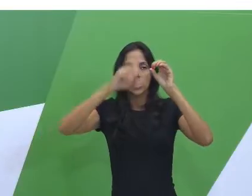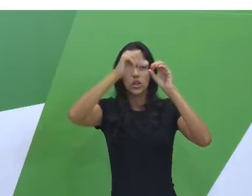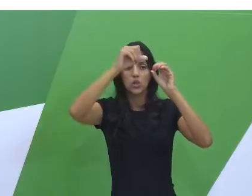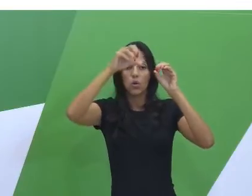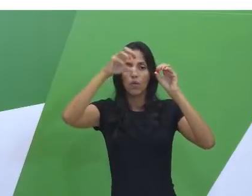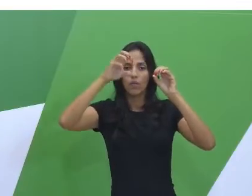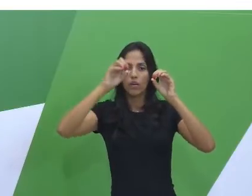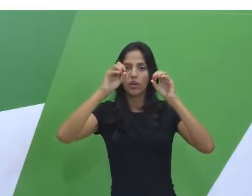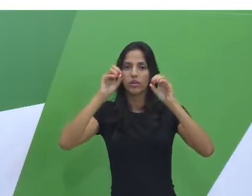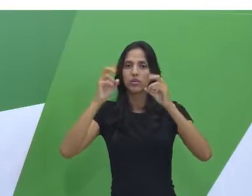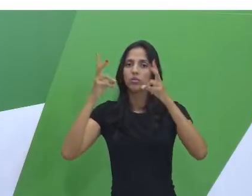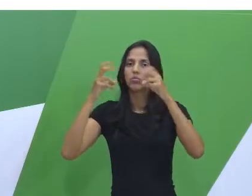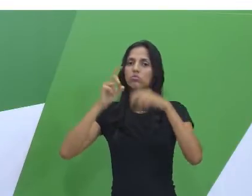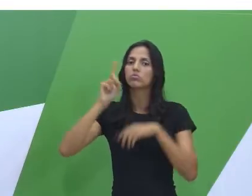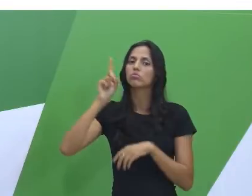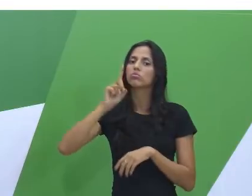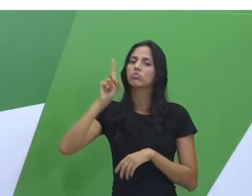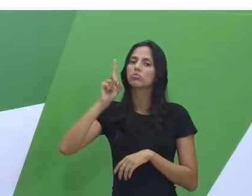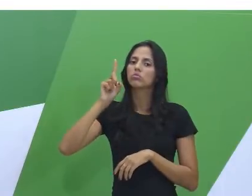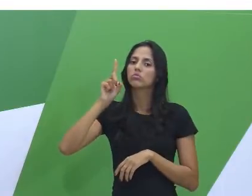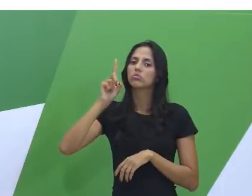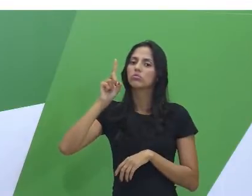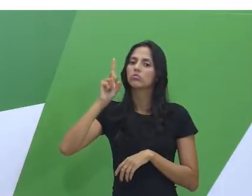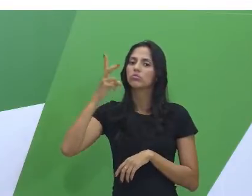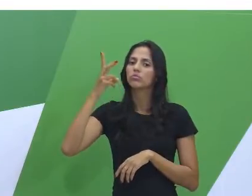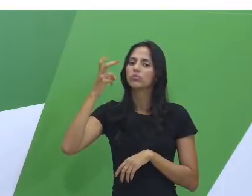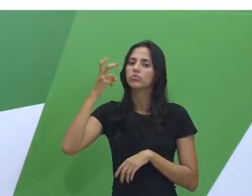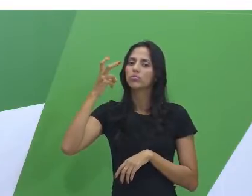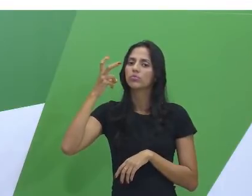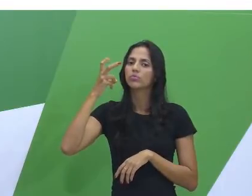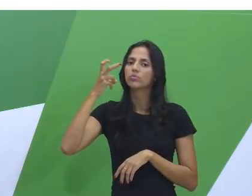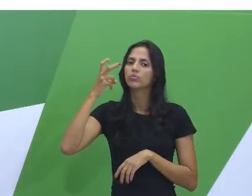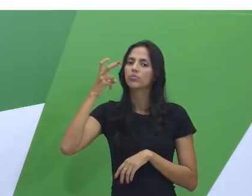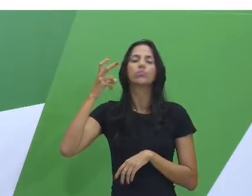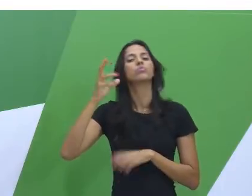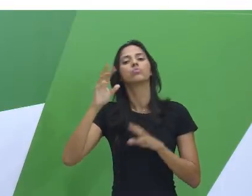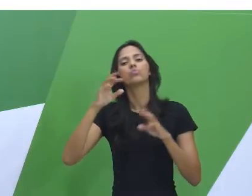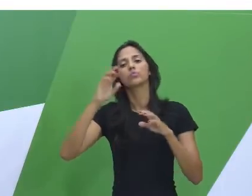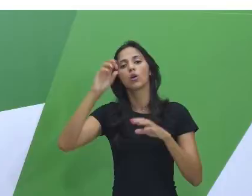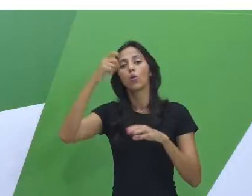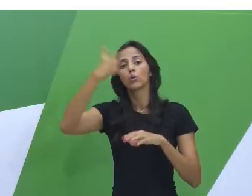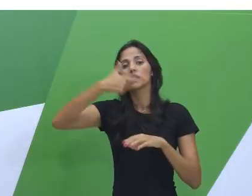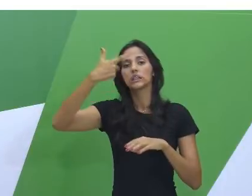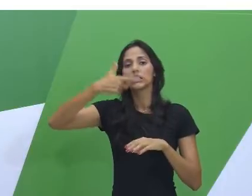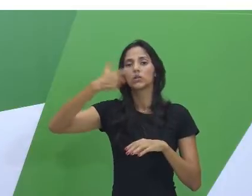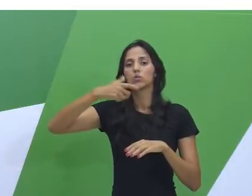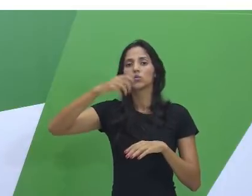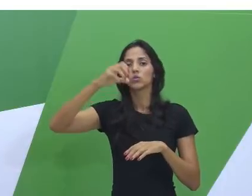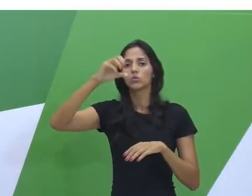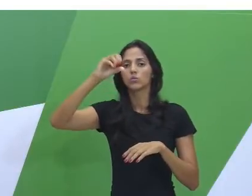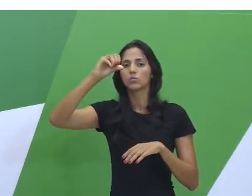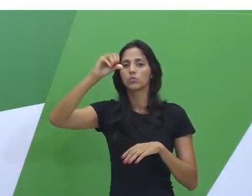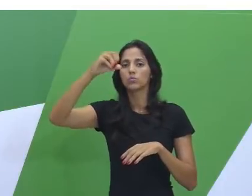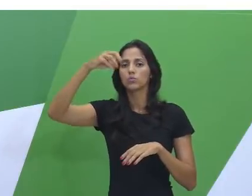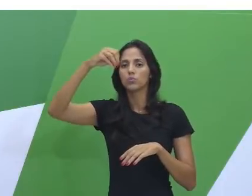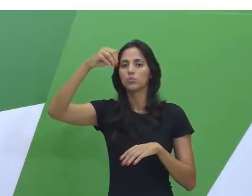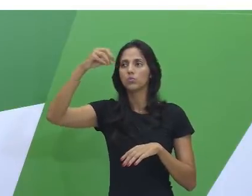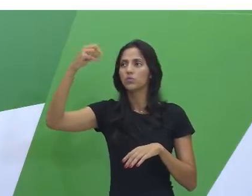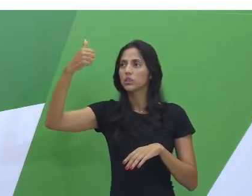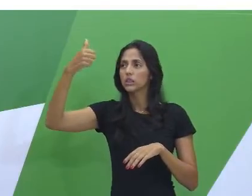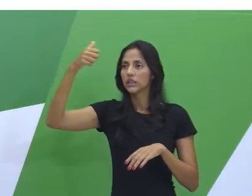graus. O segundo quadrante está entre 90 e 180, esse espaço que está entre 90